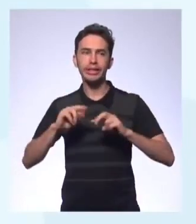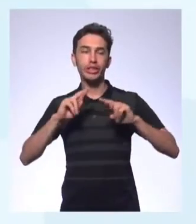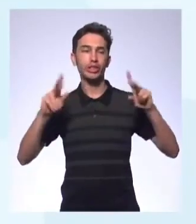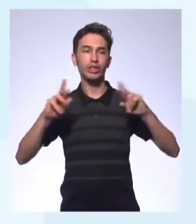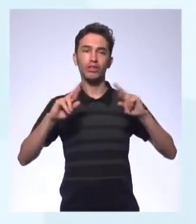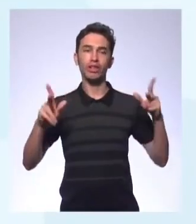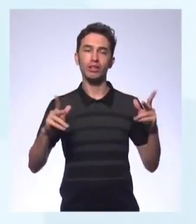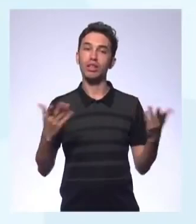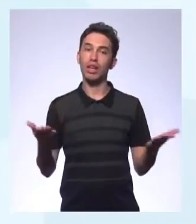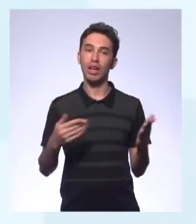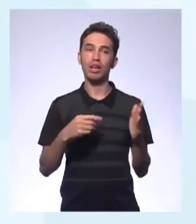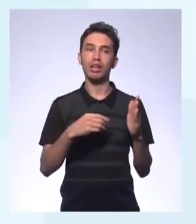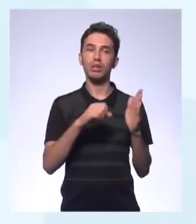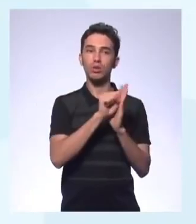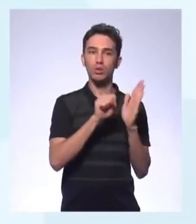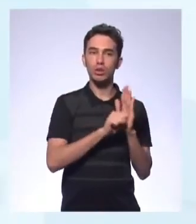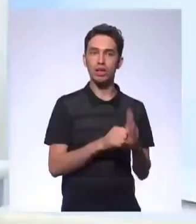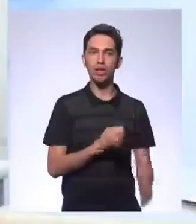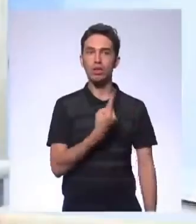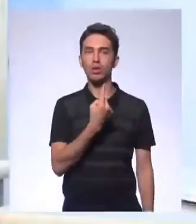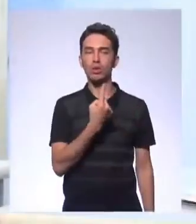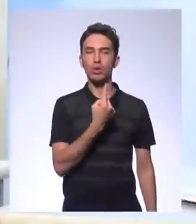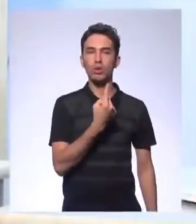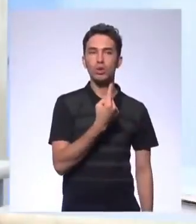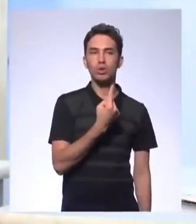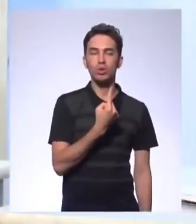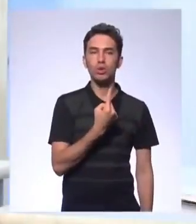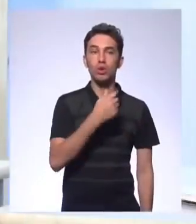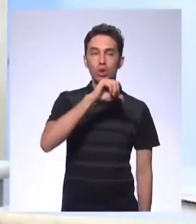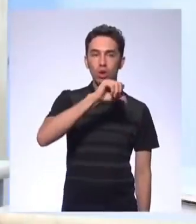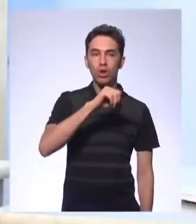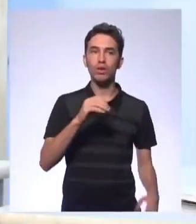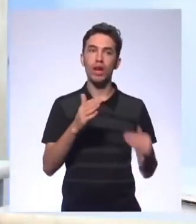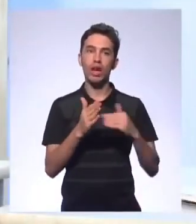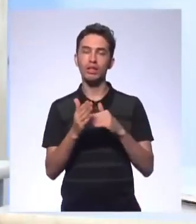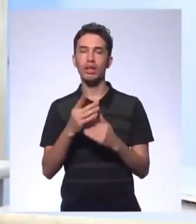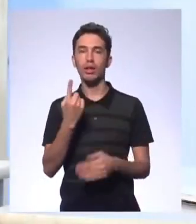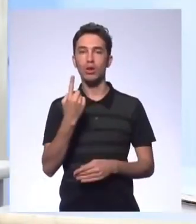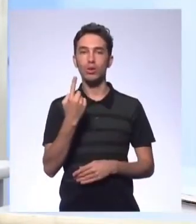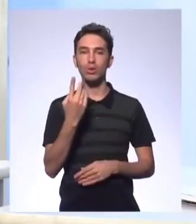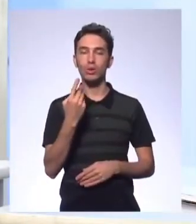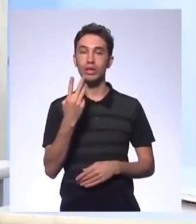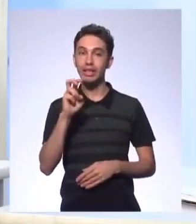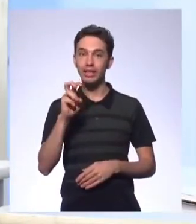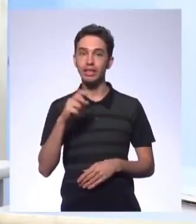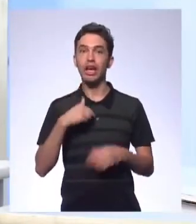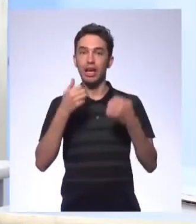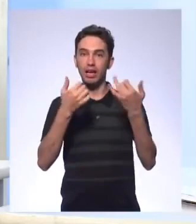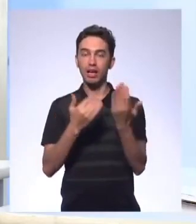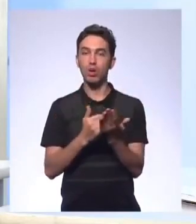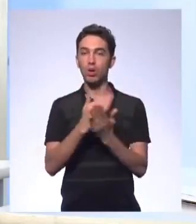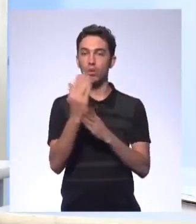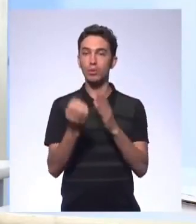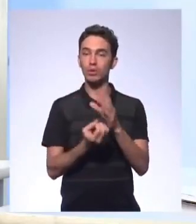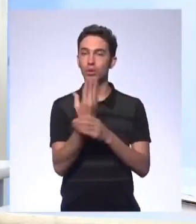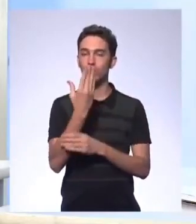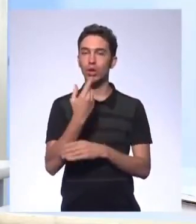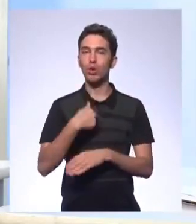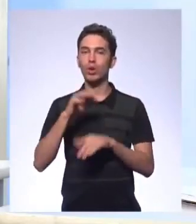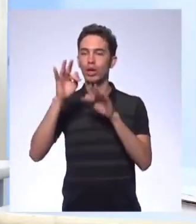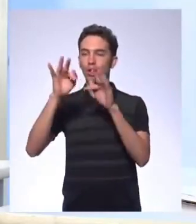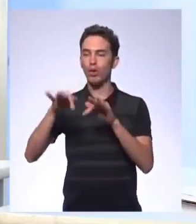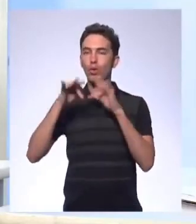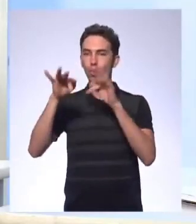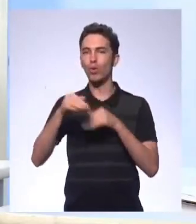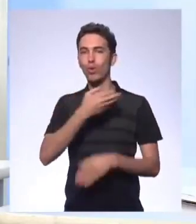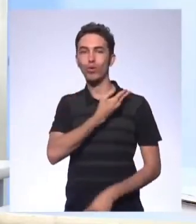chamado feudalismo ou sistema feudal. Este texto também está no caderno do aluno. Bom, vamos lá. Como